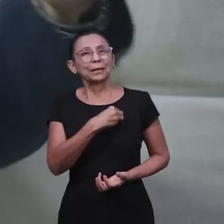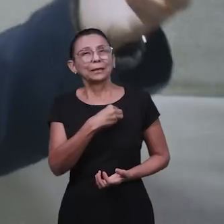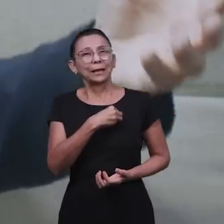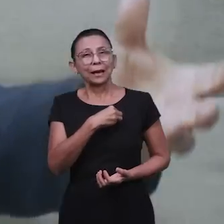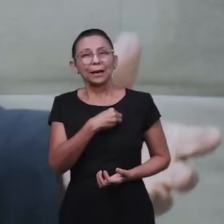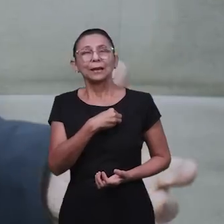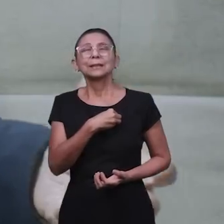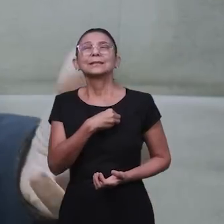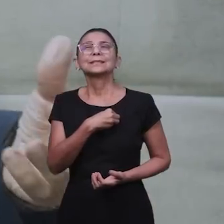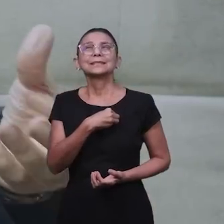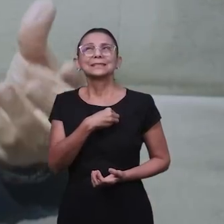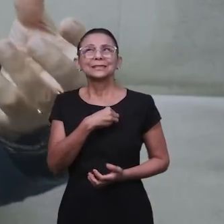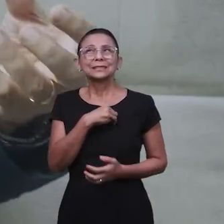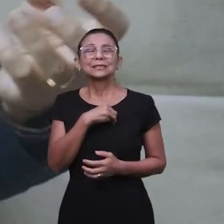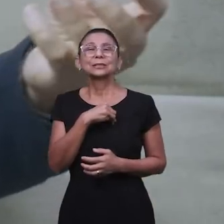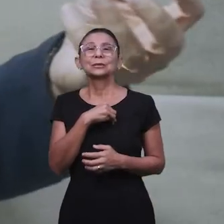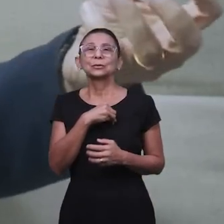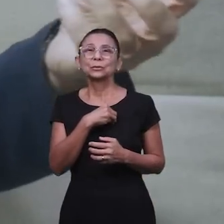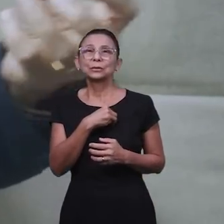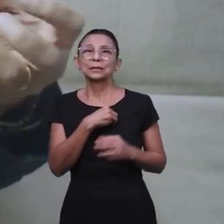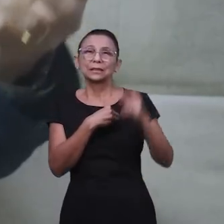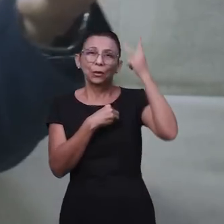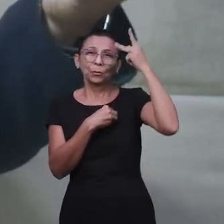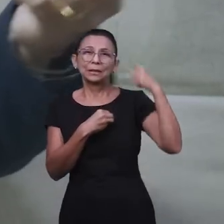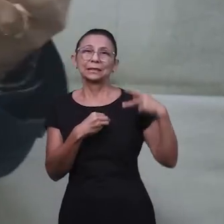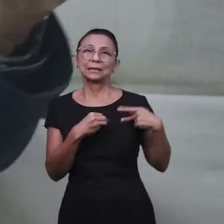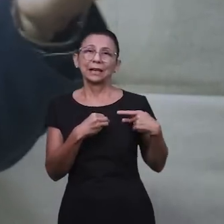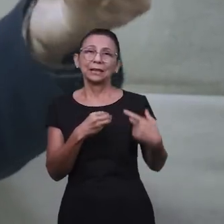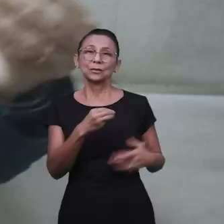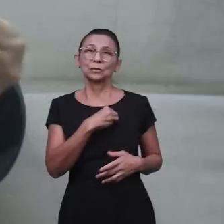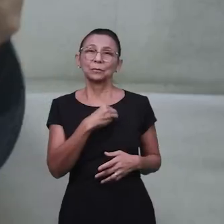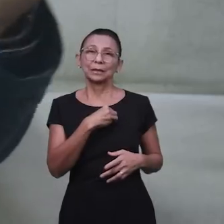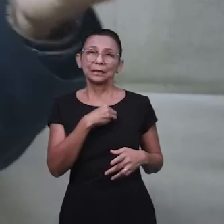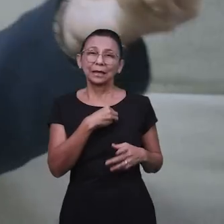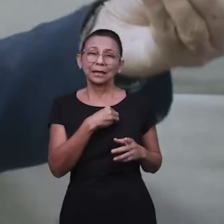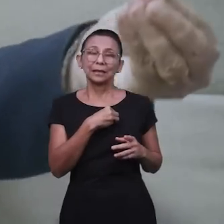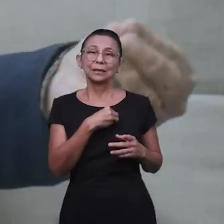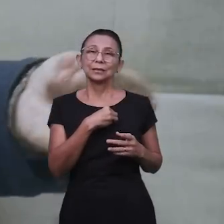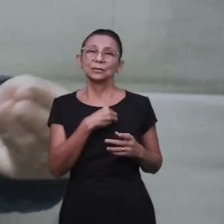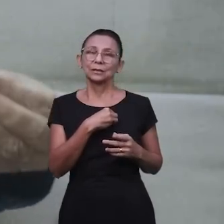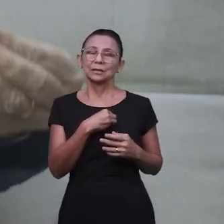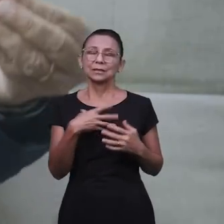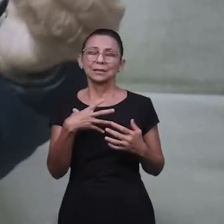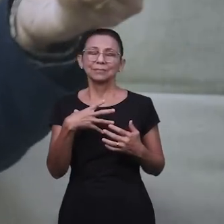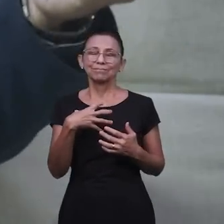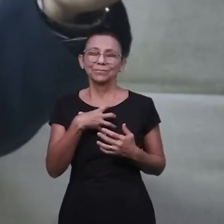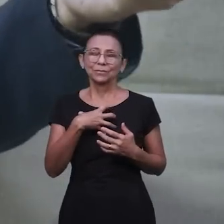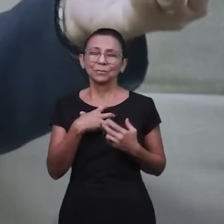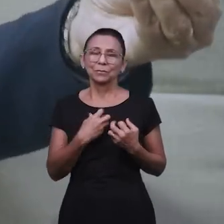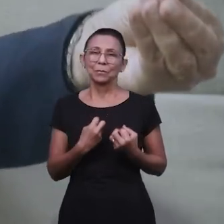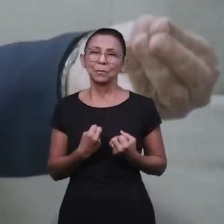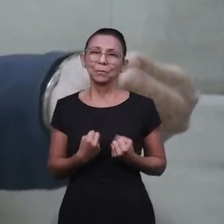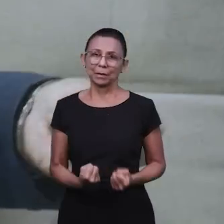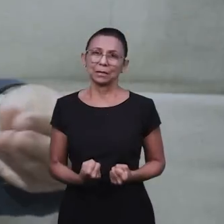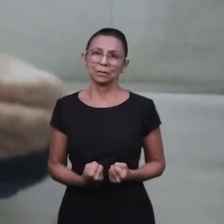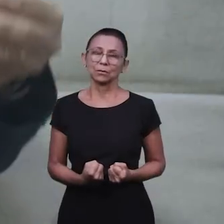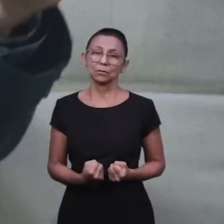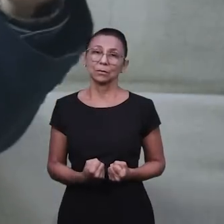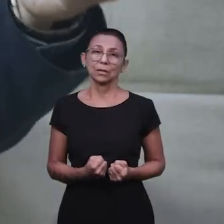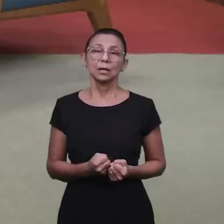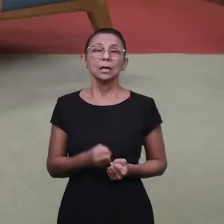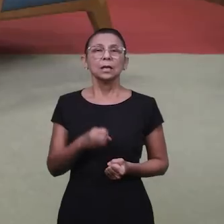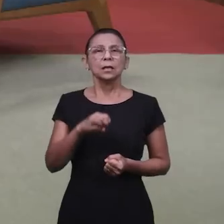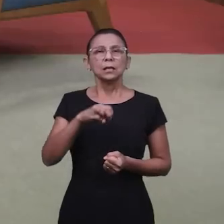das lutas que ele ia enfrentar. Ali foi o Monte da Mirra, que fala do